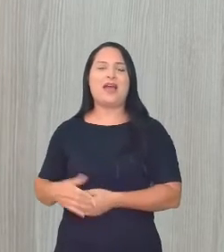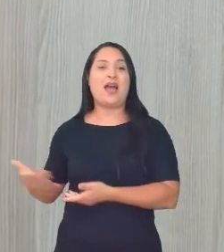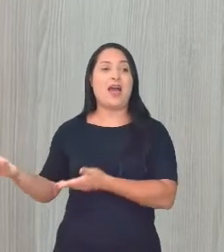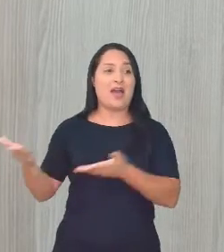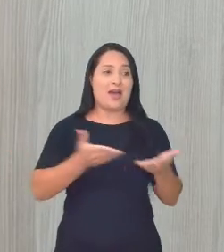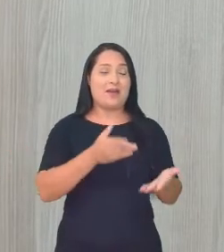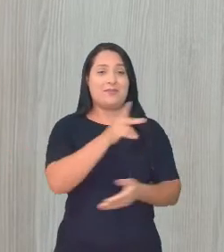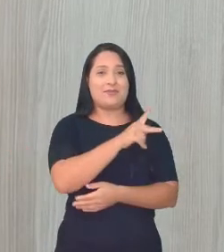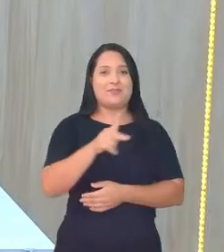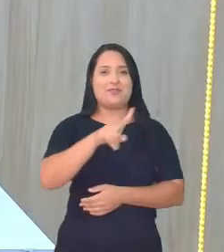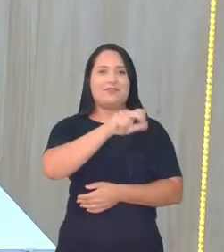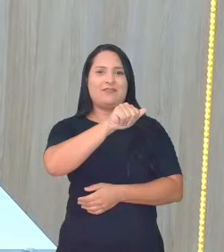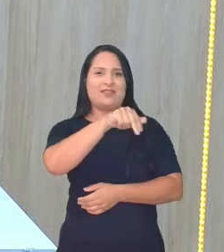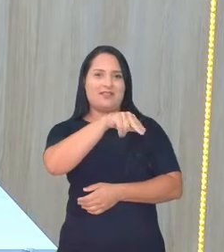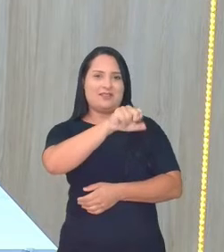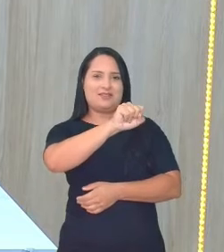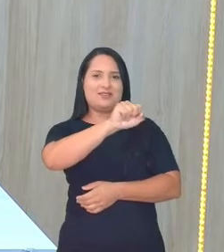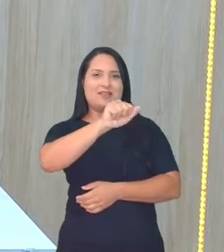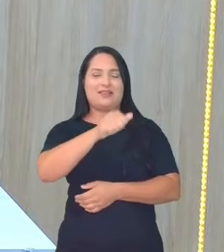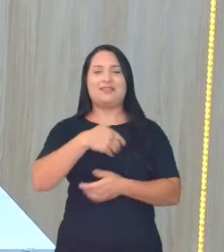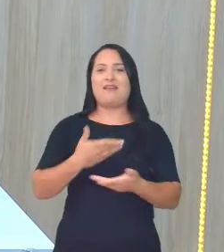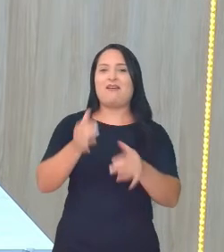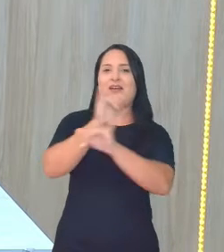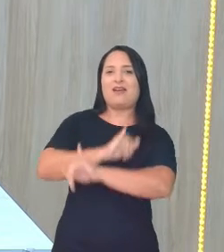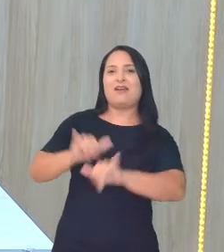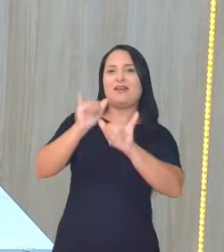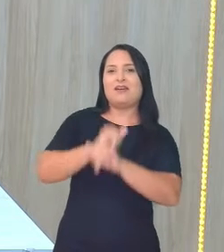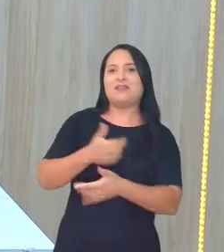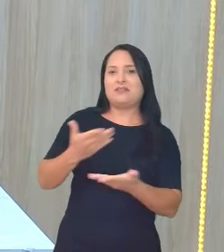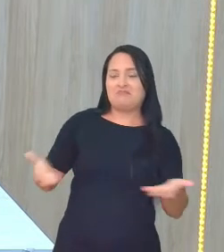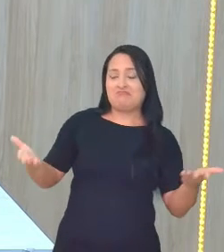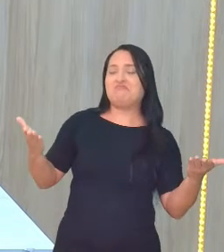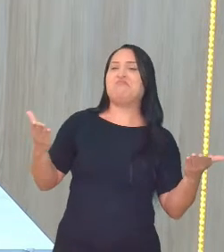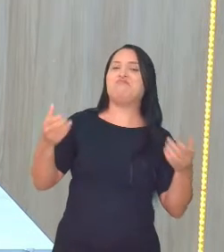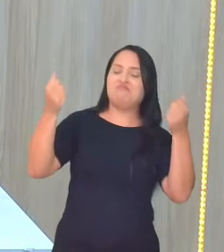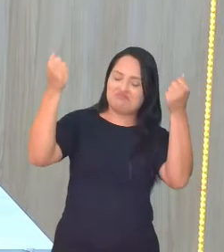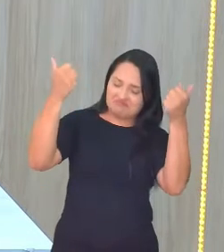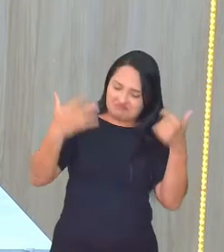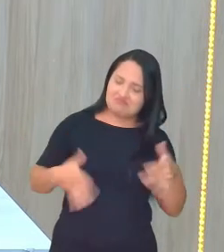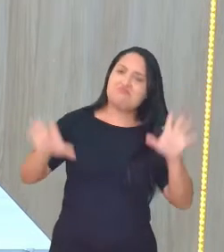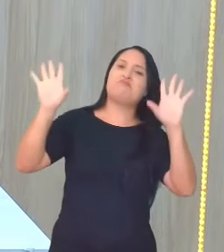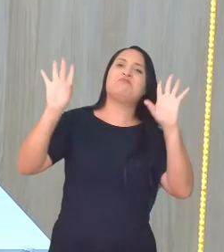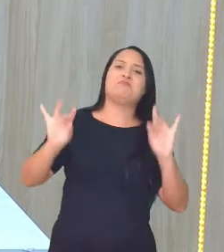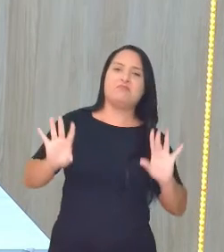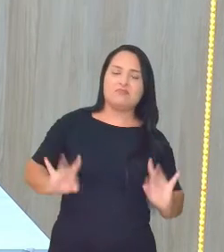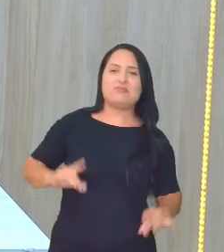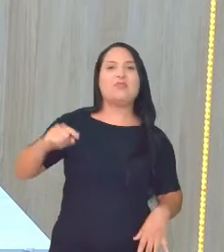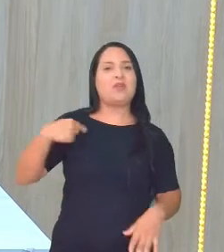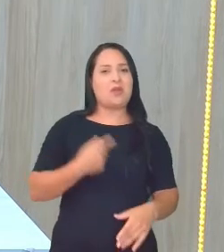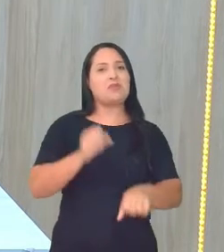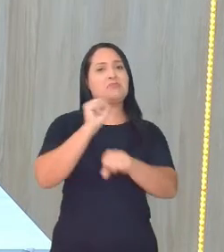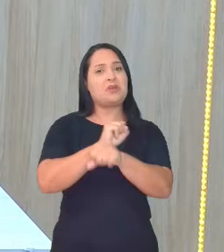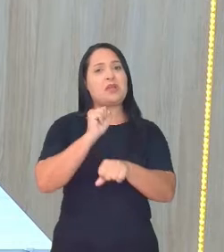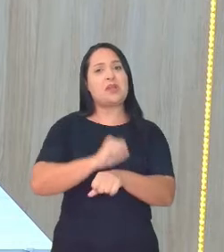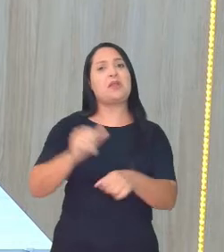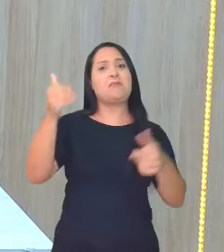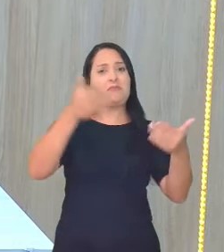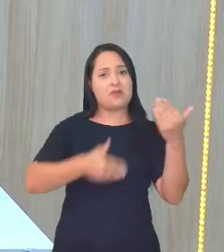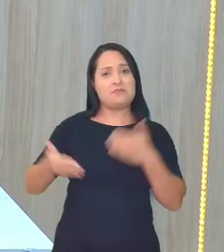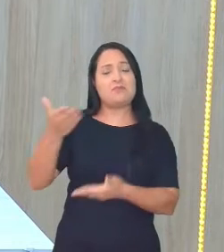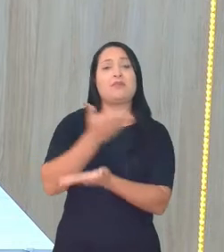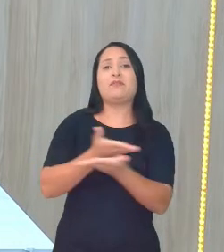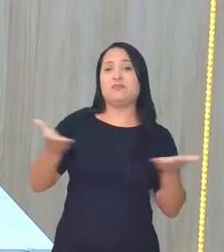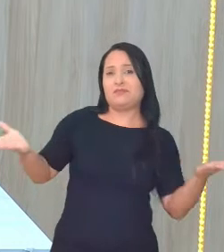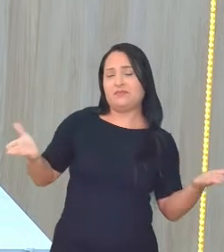Vanessa. Opa! Olha aí, o recado foi dado, muito bem dado, né? Explicado, e a gente está aguardando aí a participação de vocês, né,